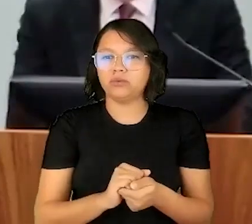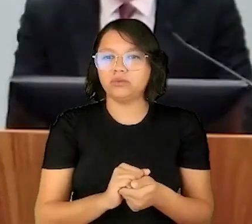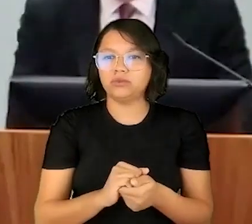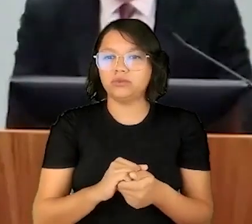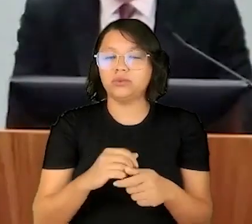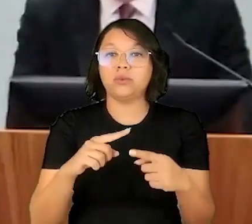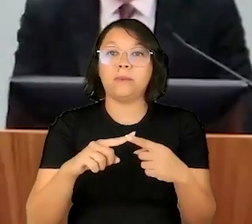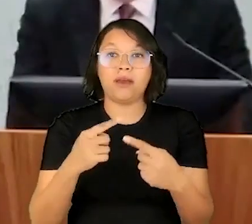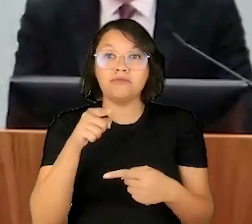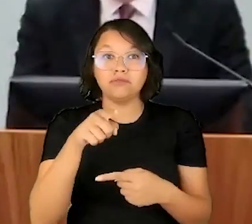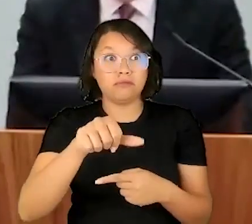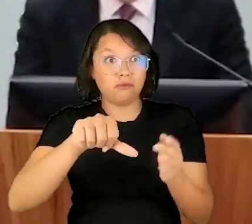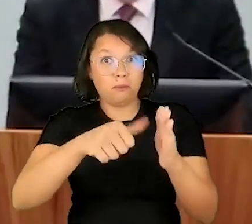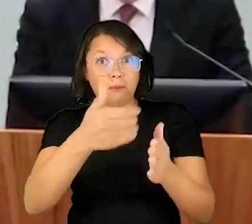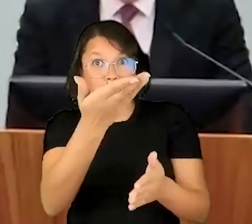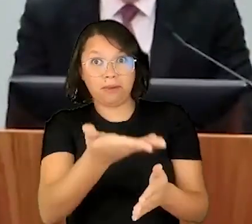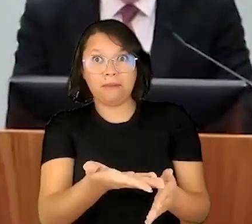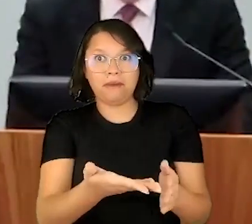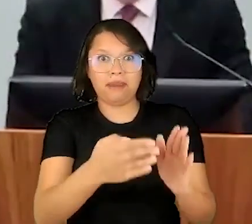colocado. É,